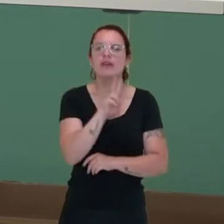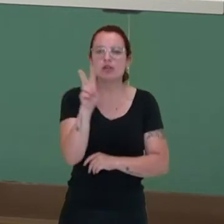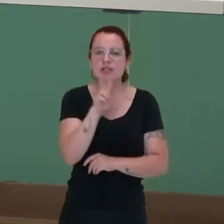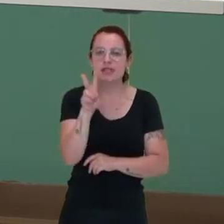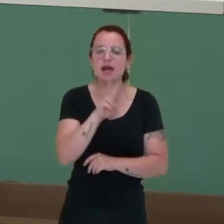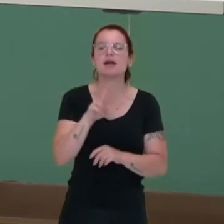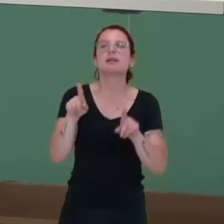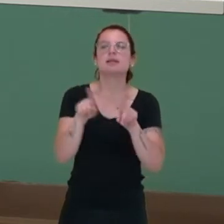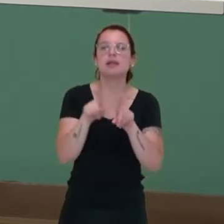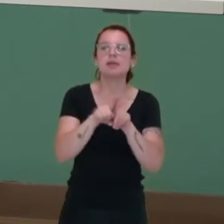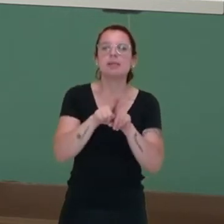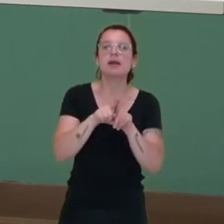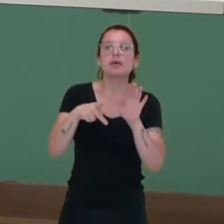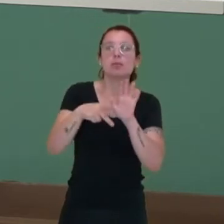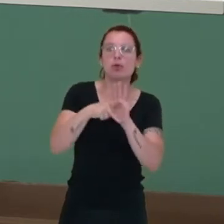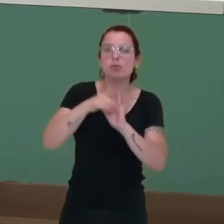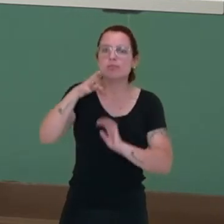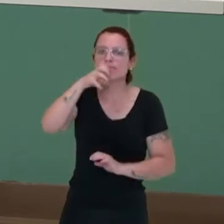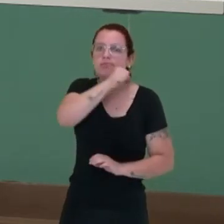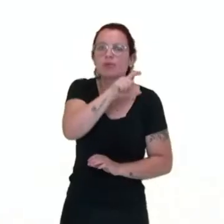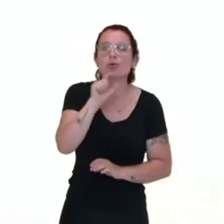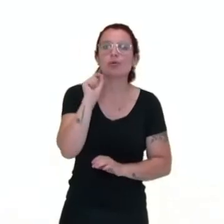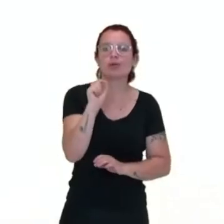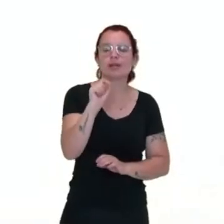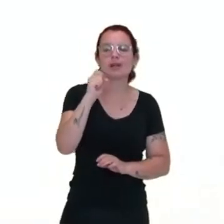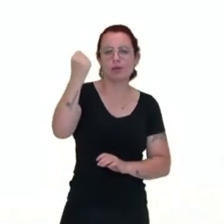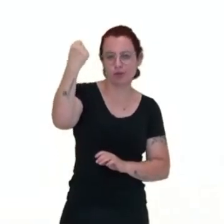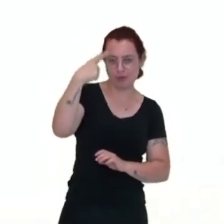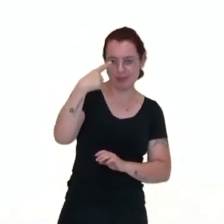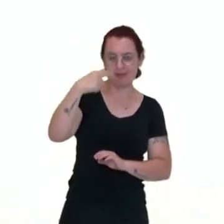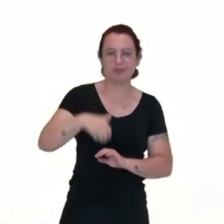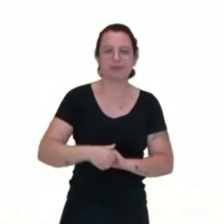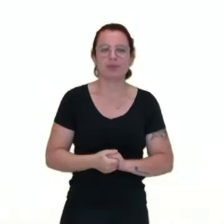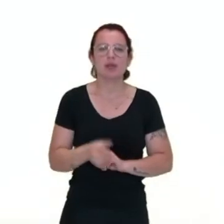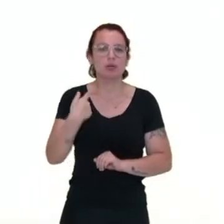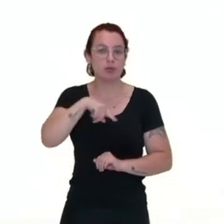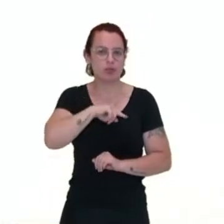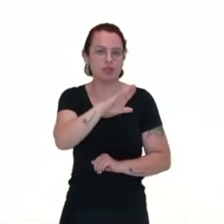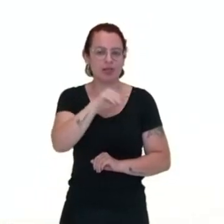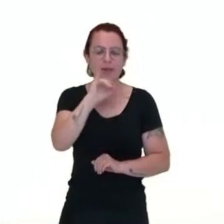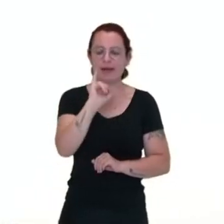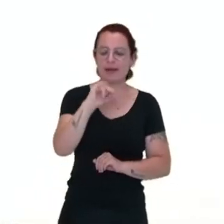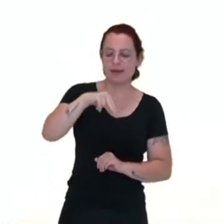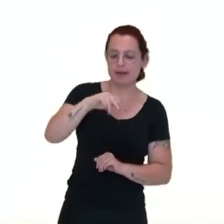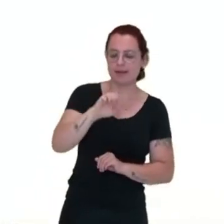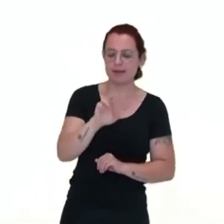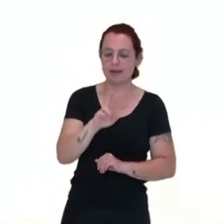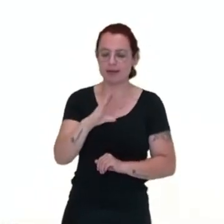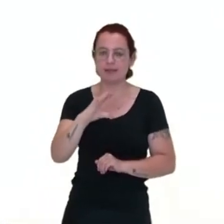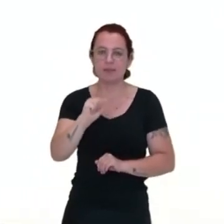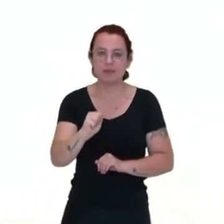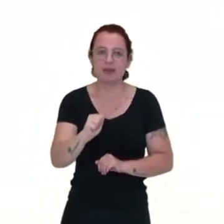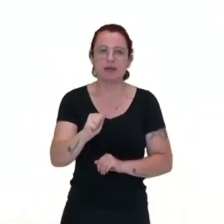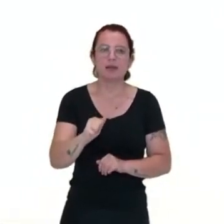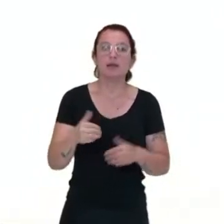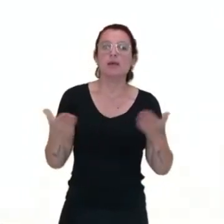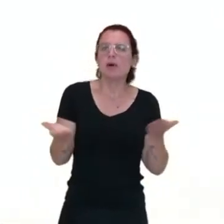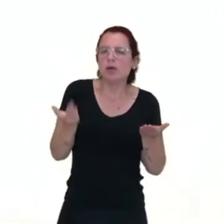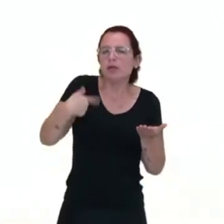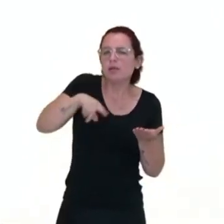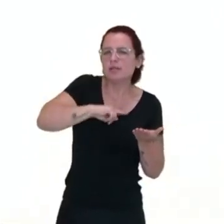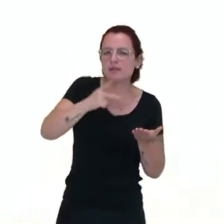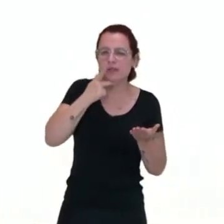que é a massa. Bem, vamos lá, queridos. Quando a gente fala nessa questão, por exemplo, entre